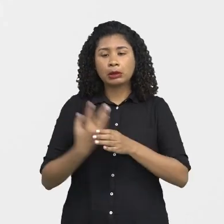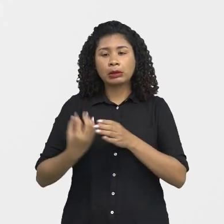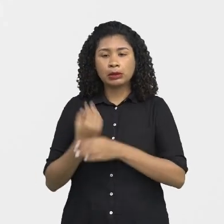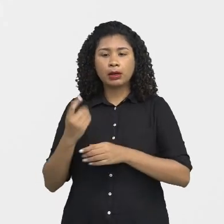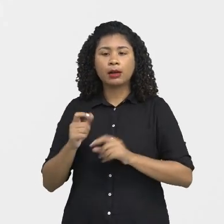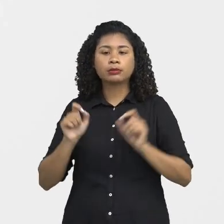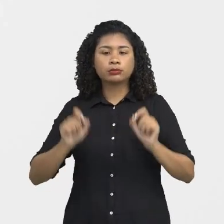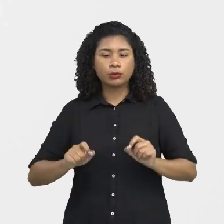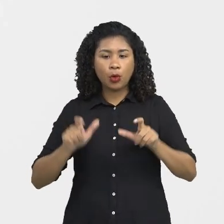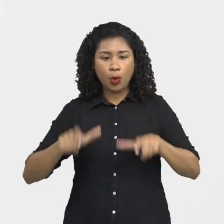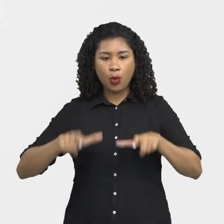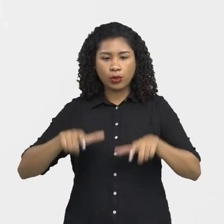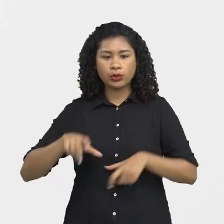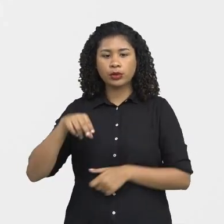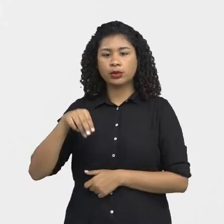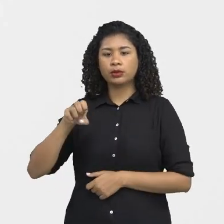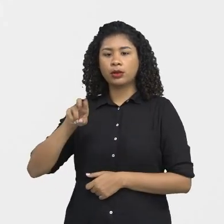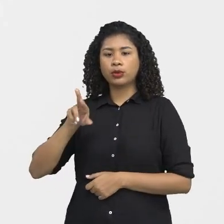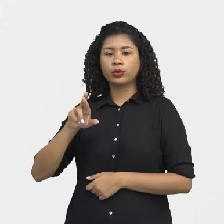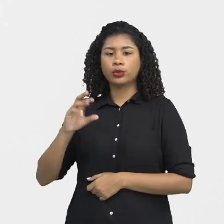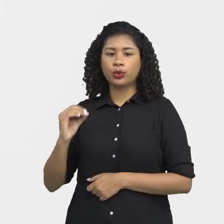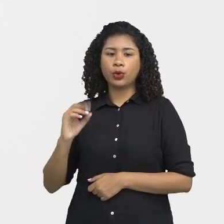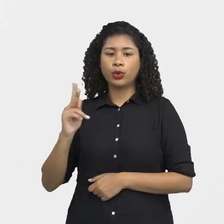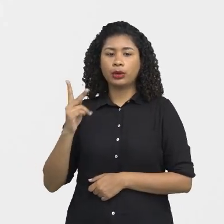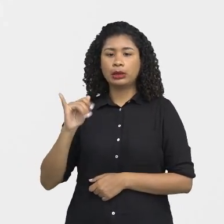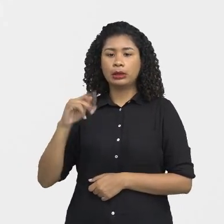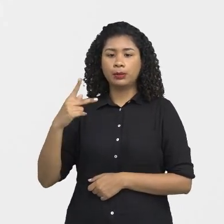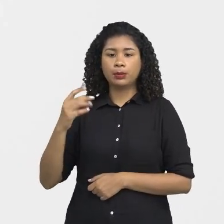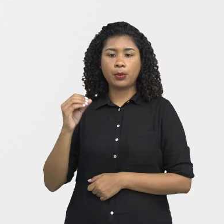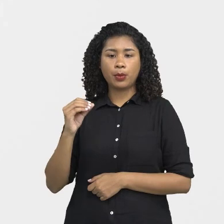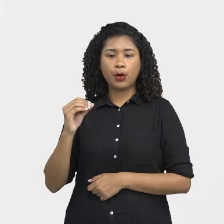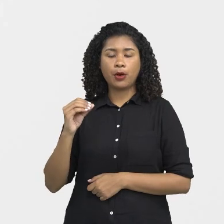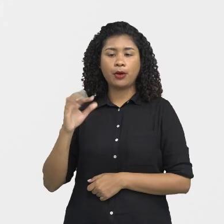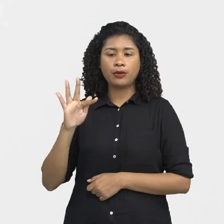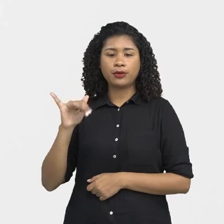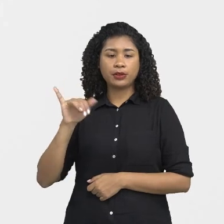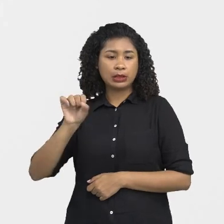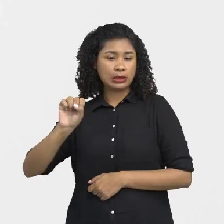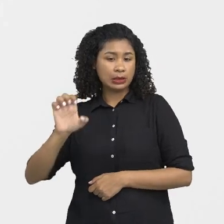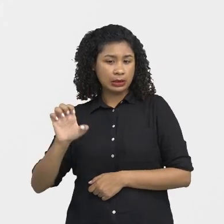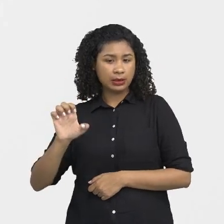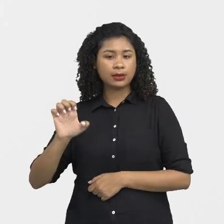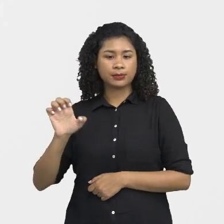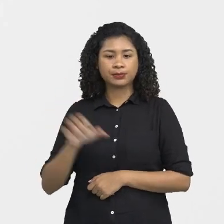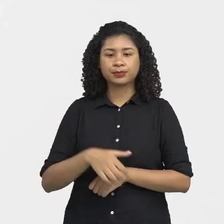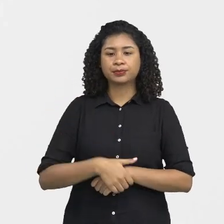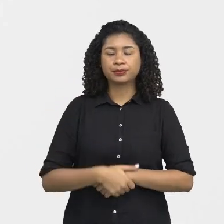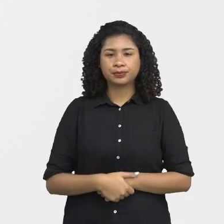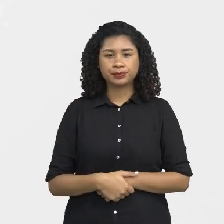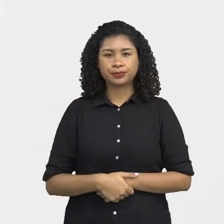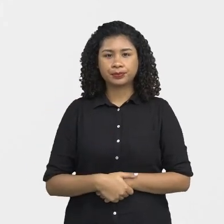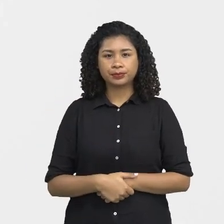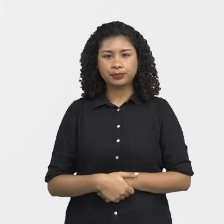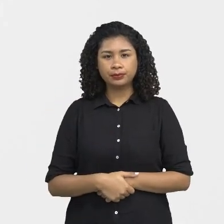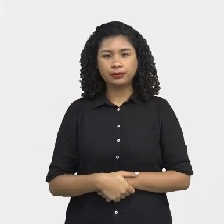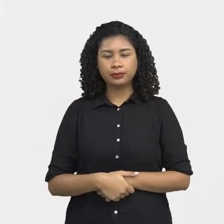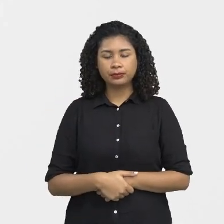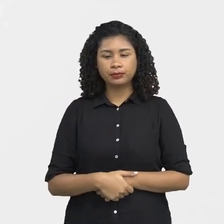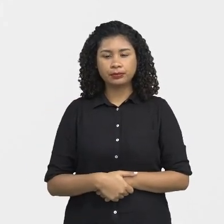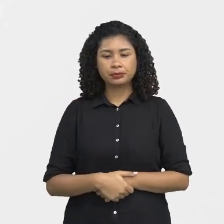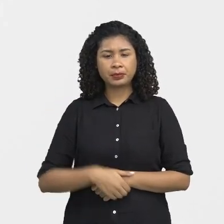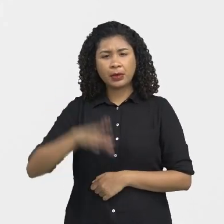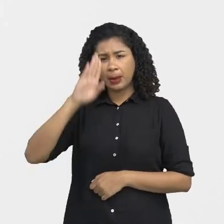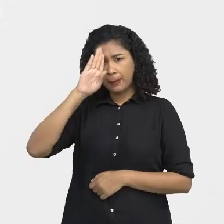na neurohipófise e é liberado quando a concentração de água no sangue cai abaixo de certo nível, sendo que